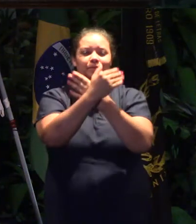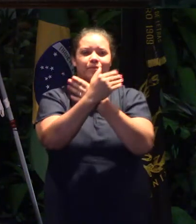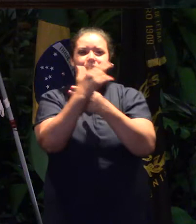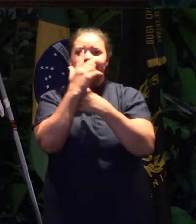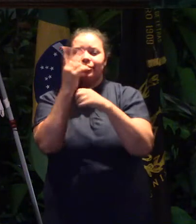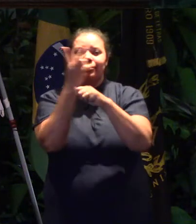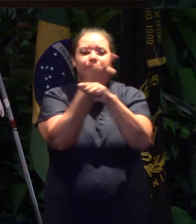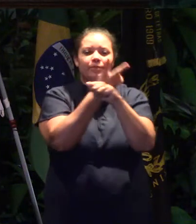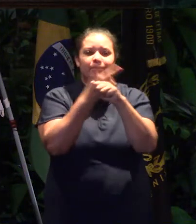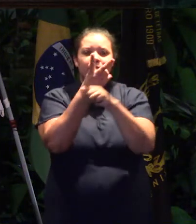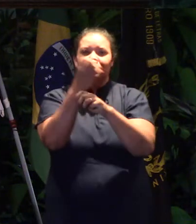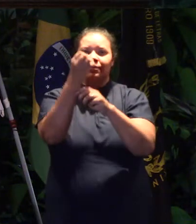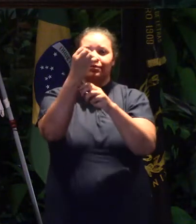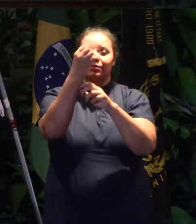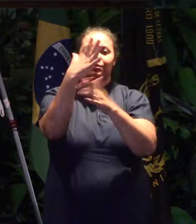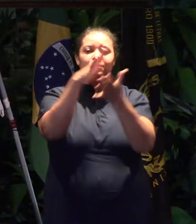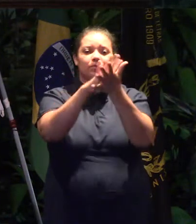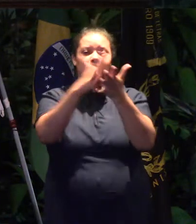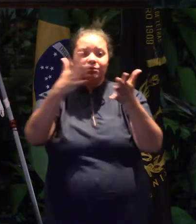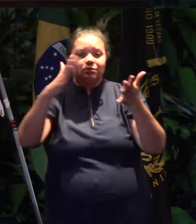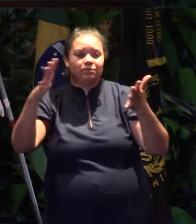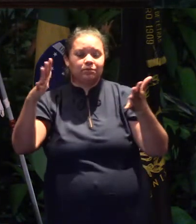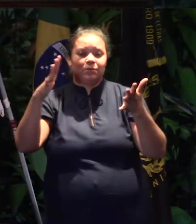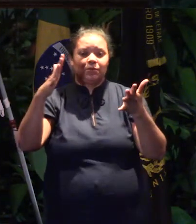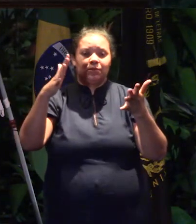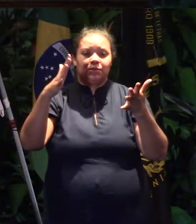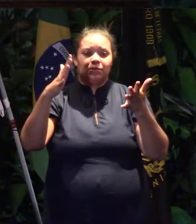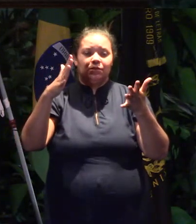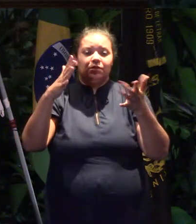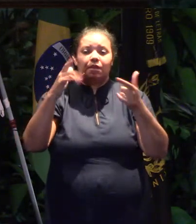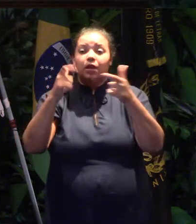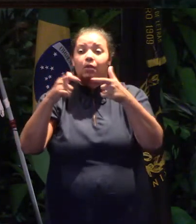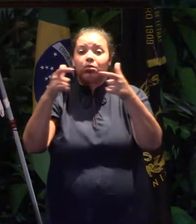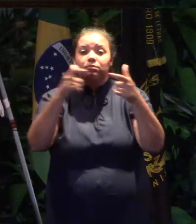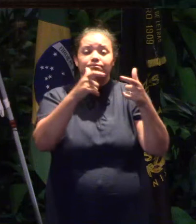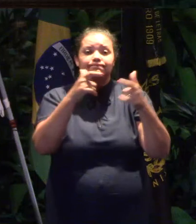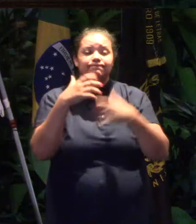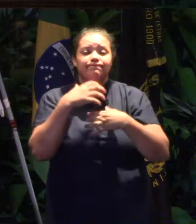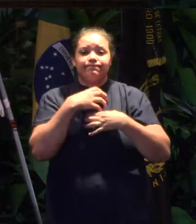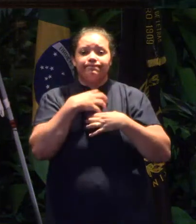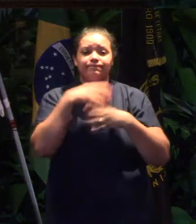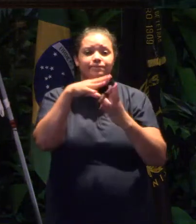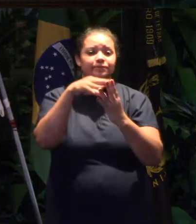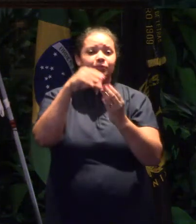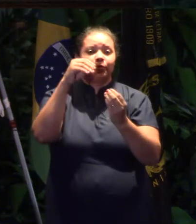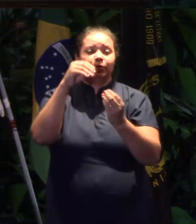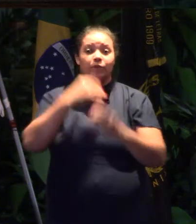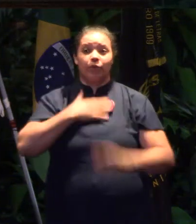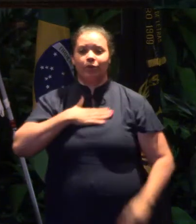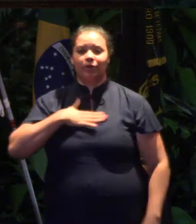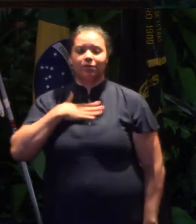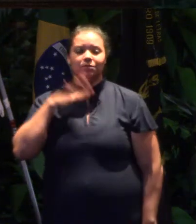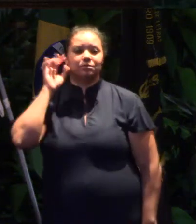luz, também brilhante, vinda, sabe-se lá, de que porção da sua alma. Gostava de ouvir a música